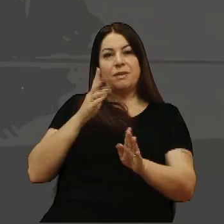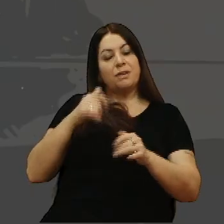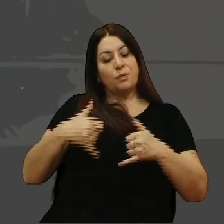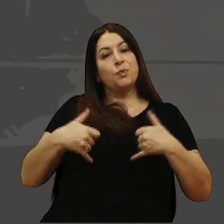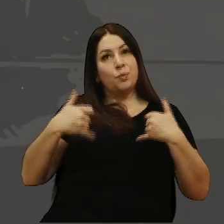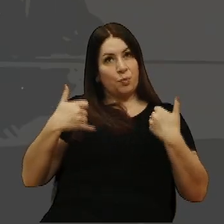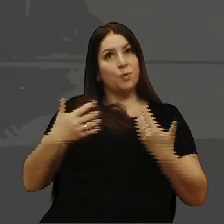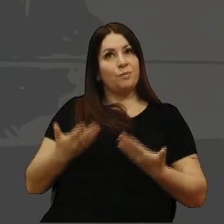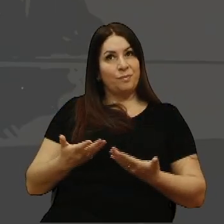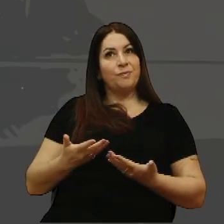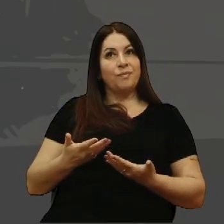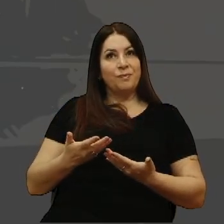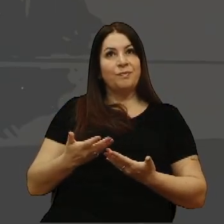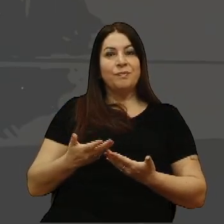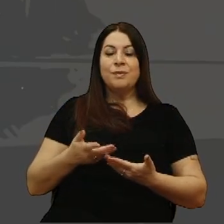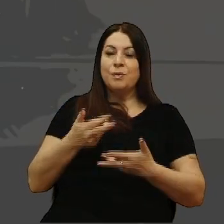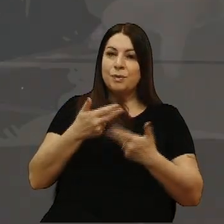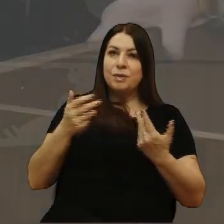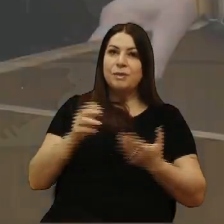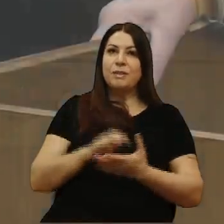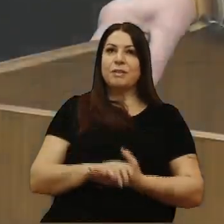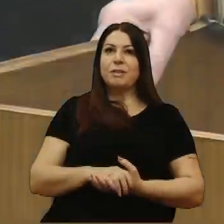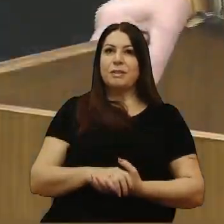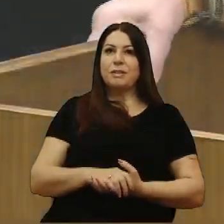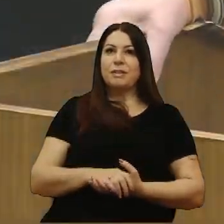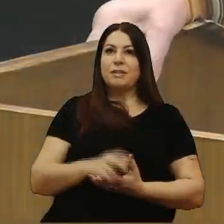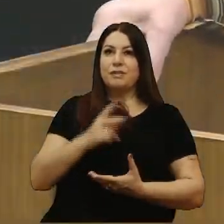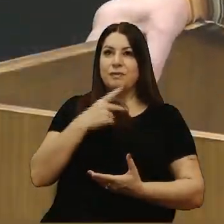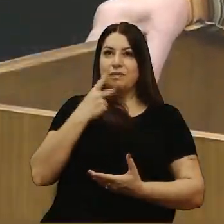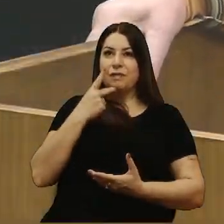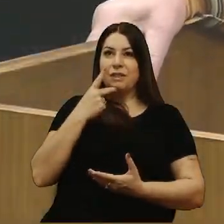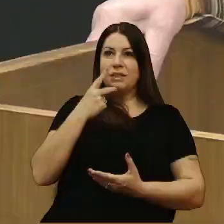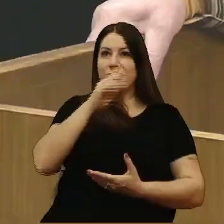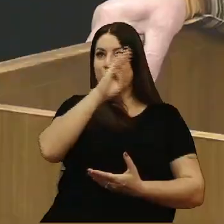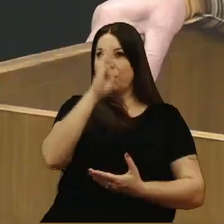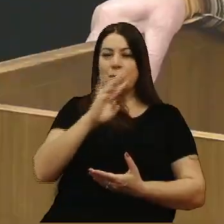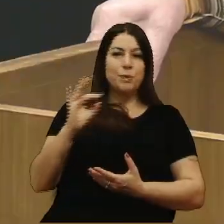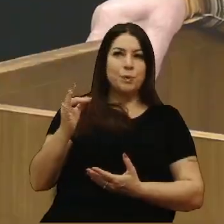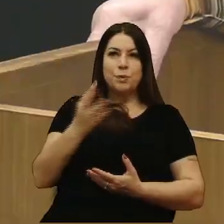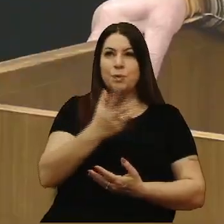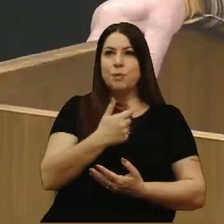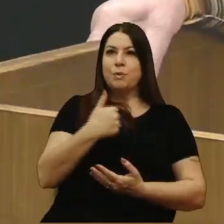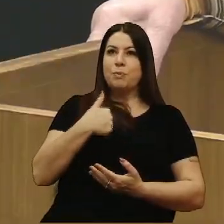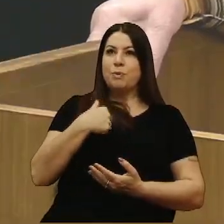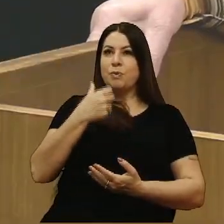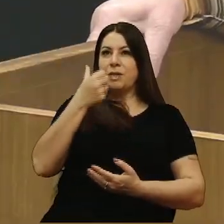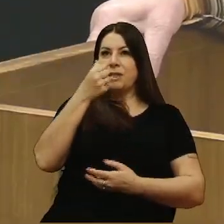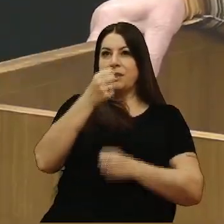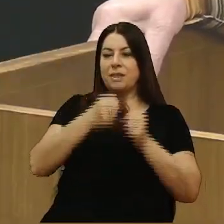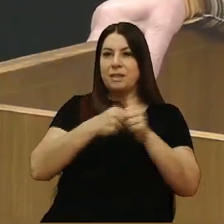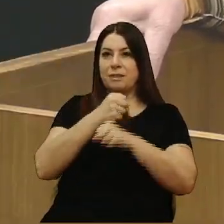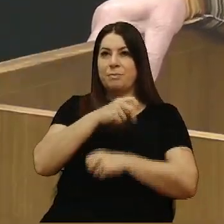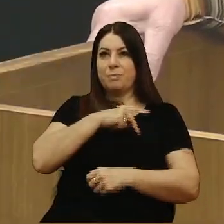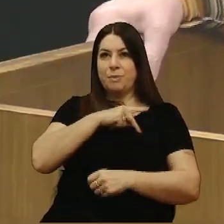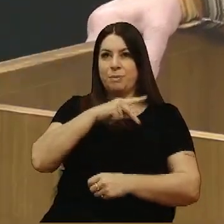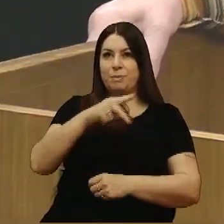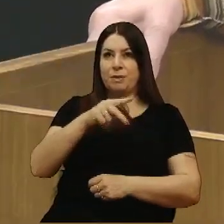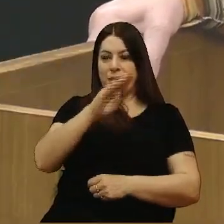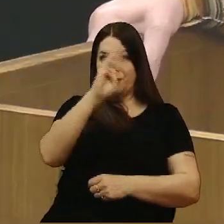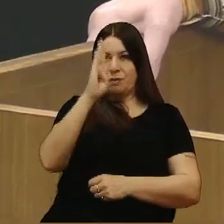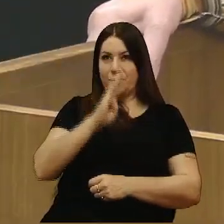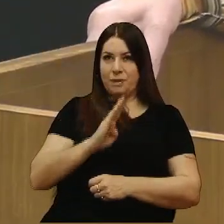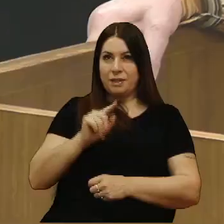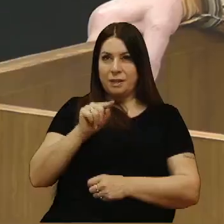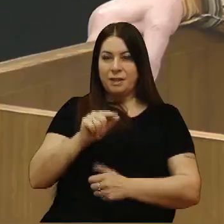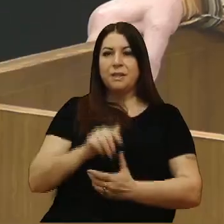orgulho? Outra coisa que eu dizia pelo Brasil afora, porque eu fui 6 anos presidente nacional disso